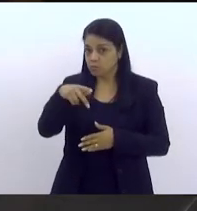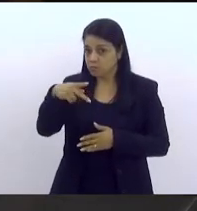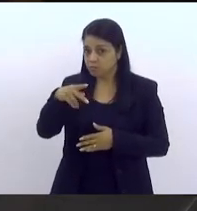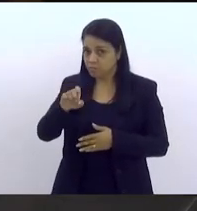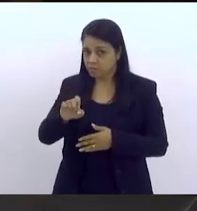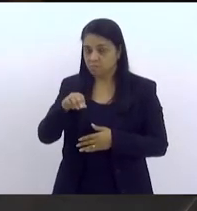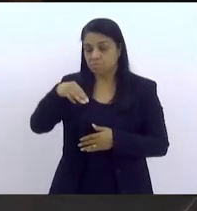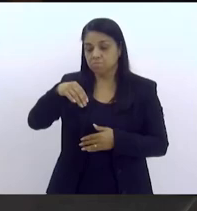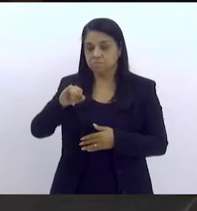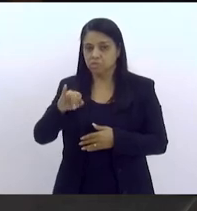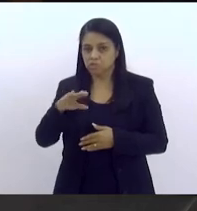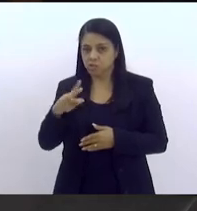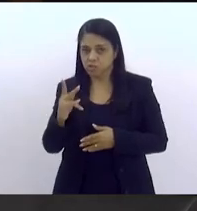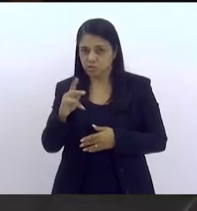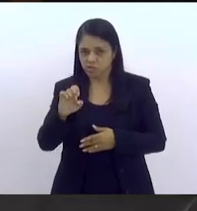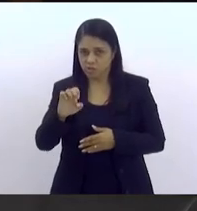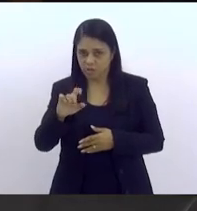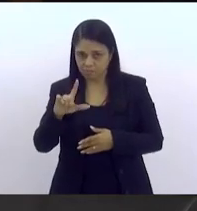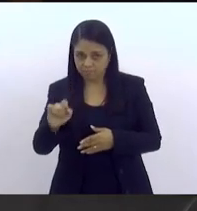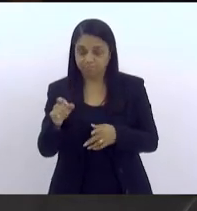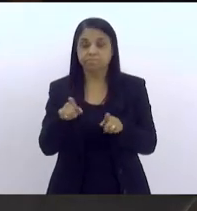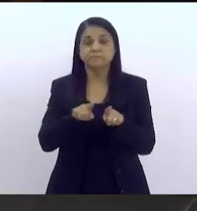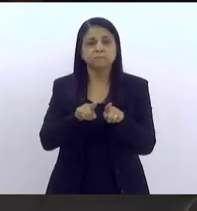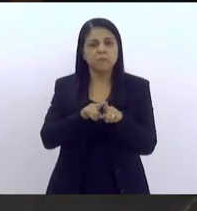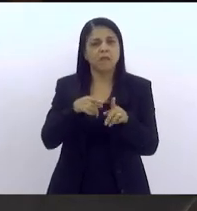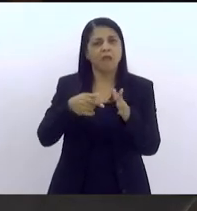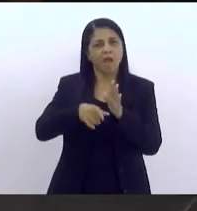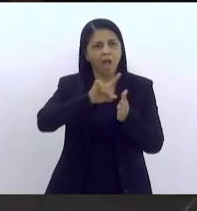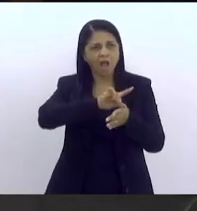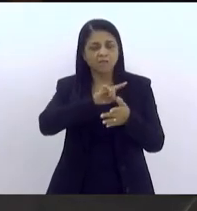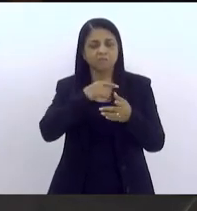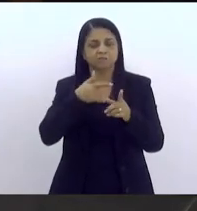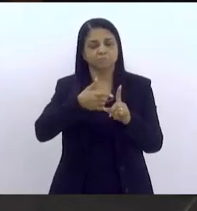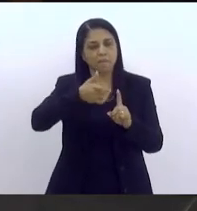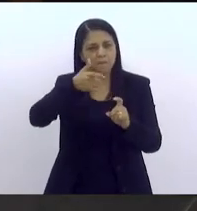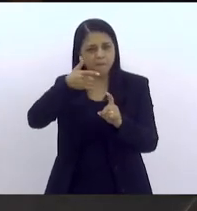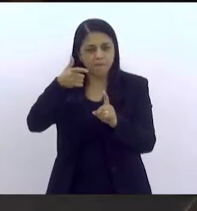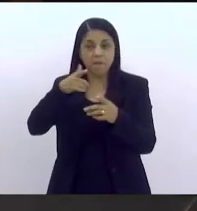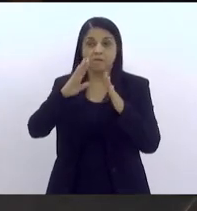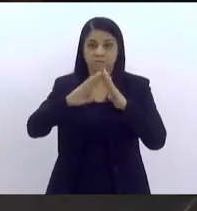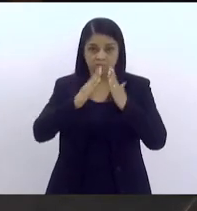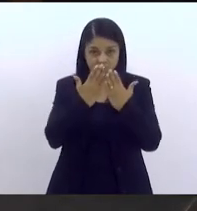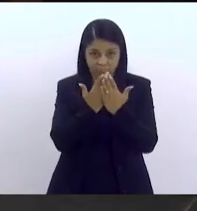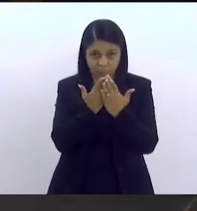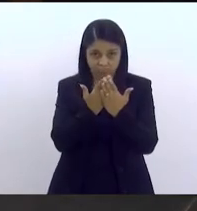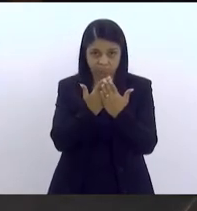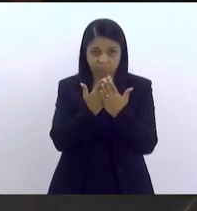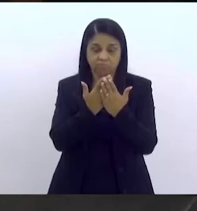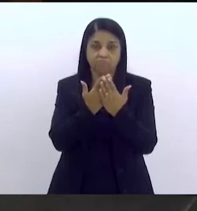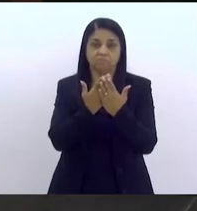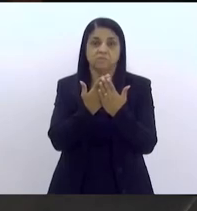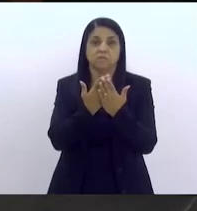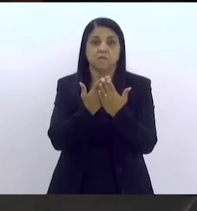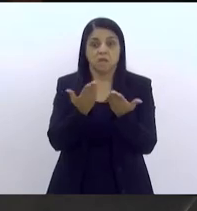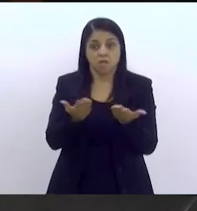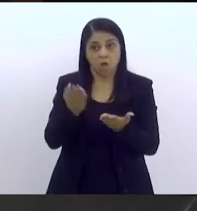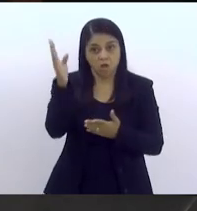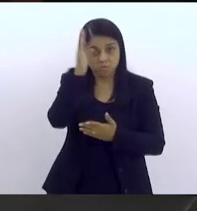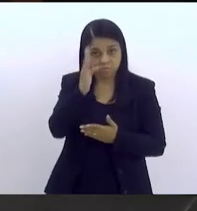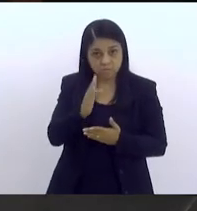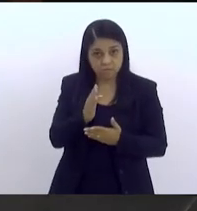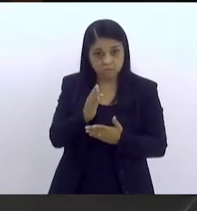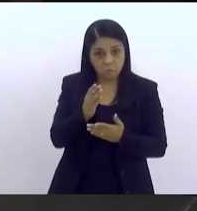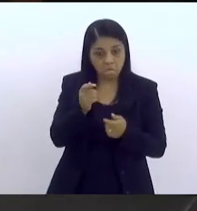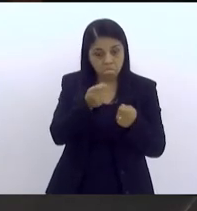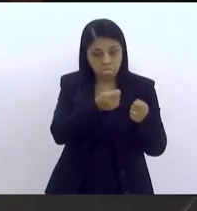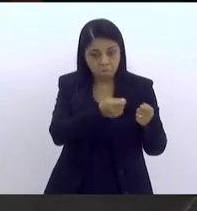as escolas antes raros no Brasil né sempre vem se tornando frequente ao